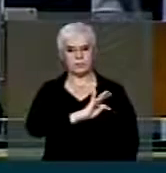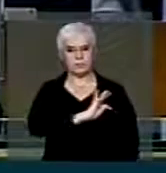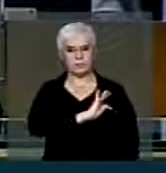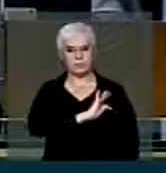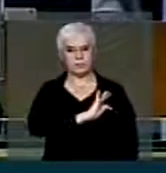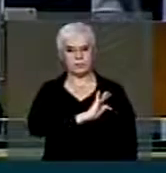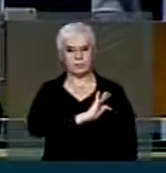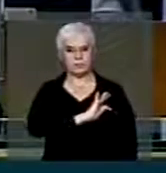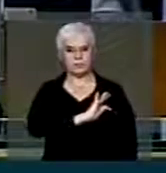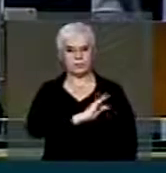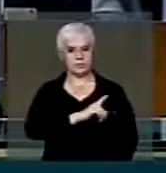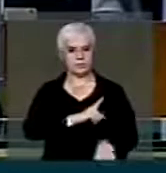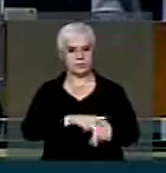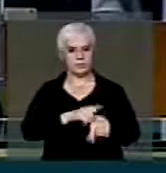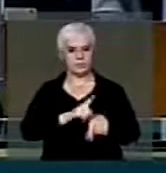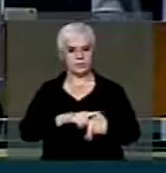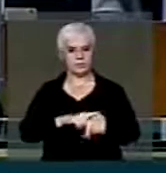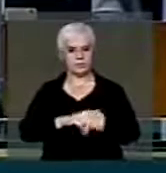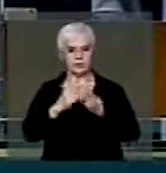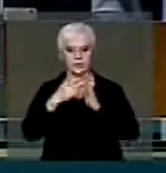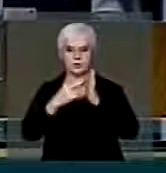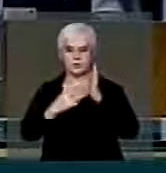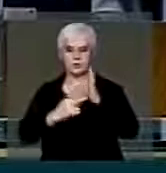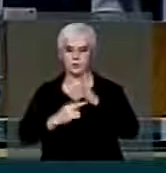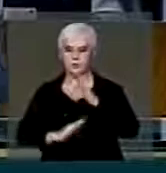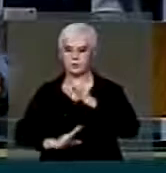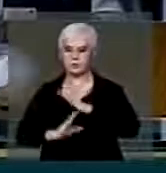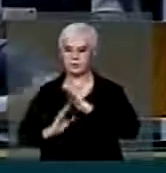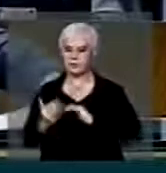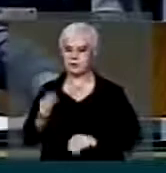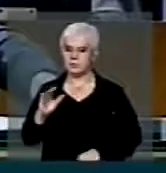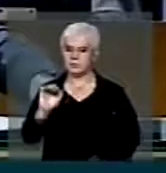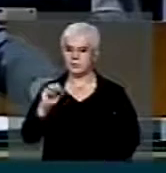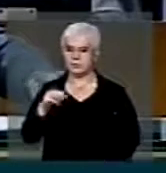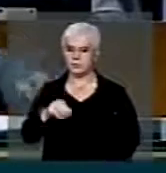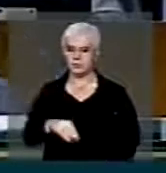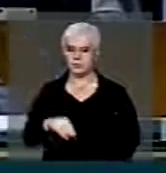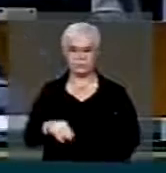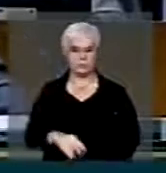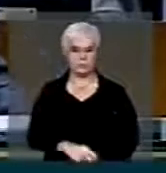Trabalhadores, e o seu tempo regimental é de 10 minutos.